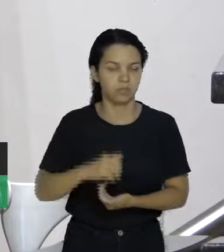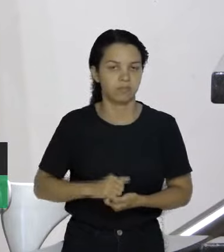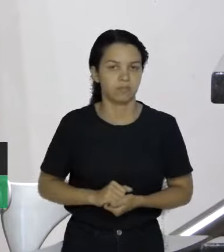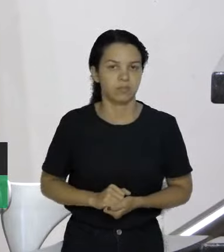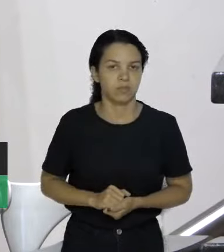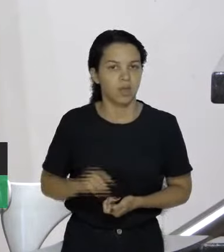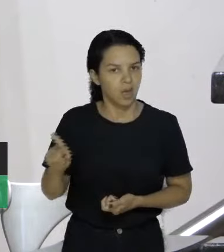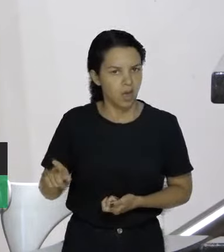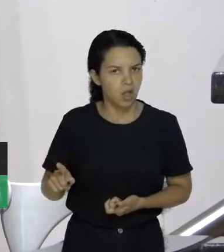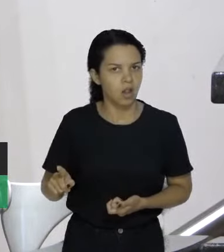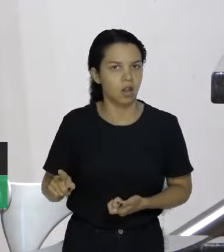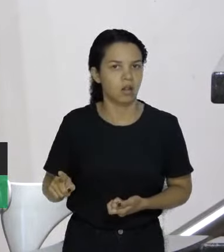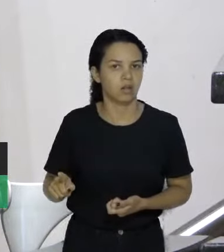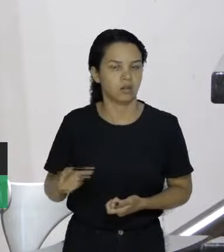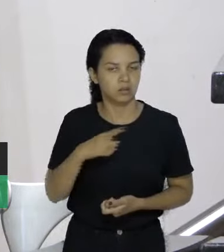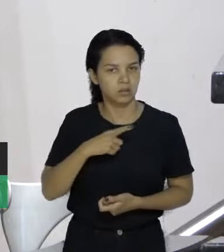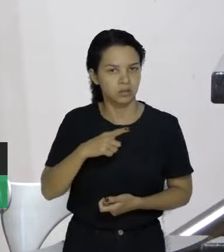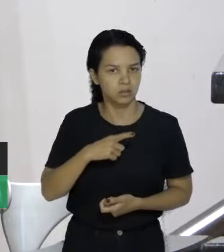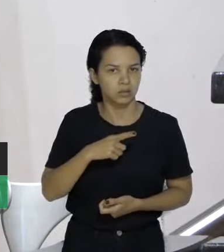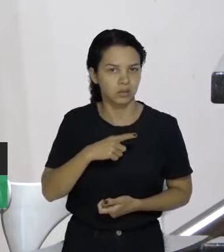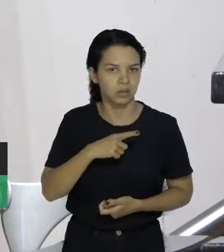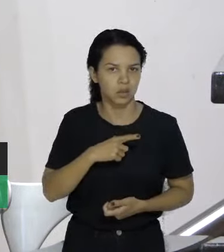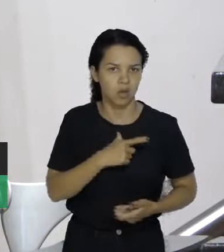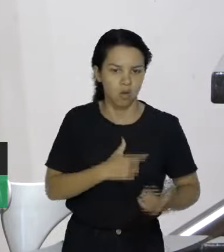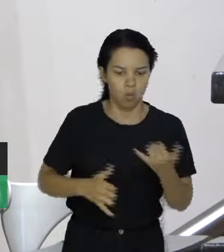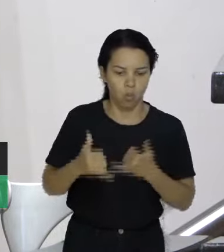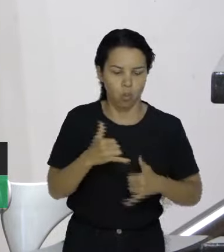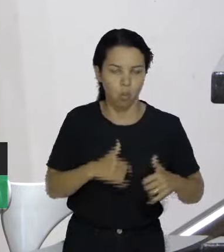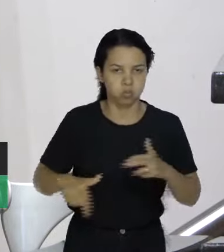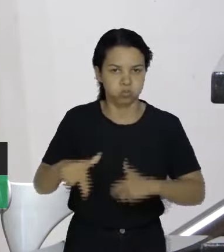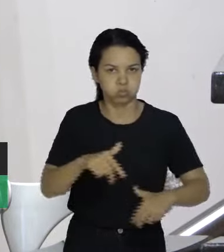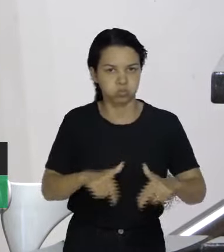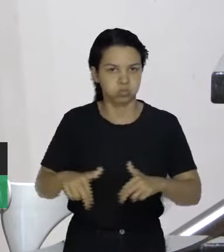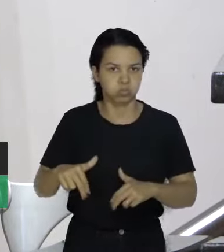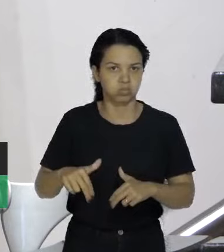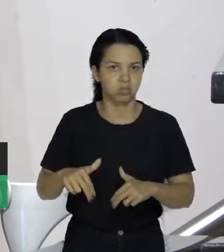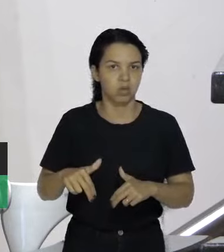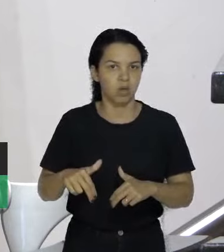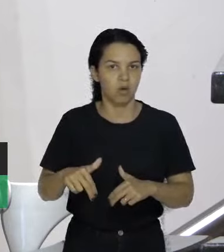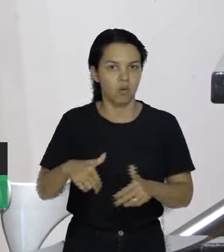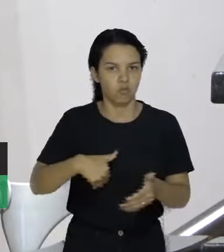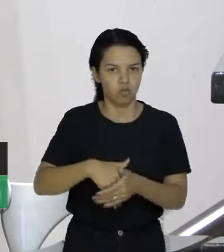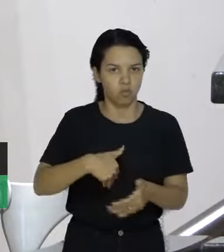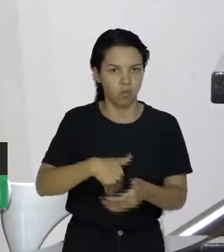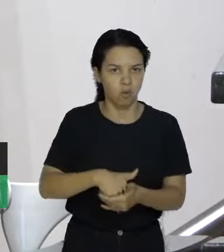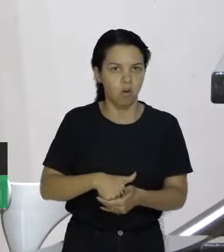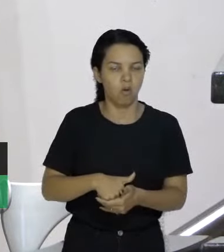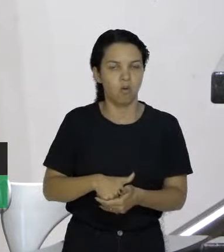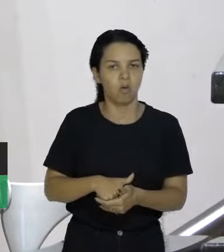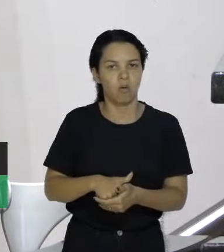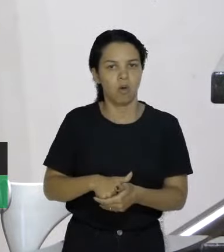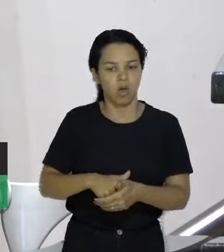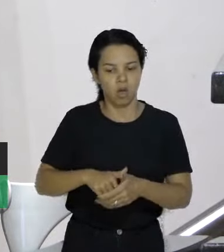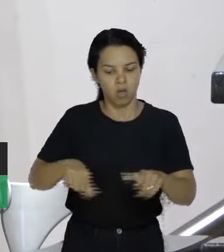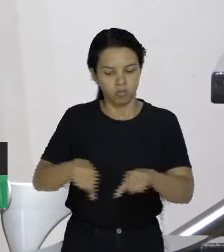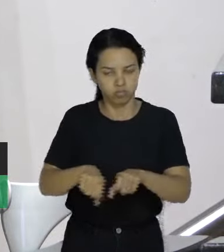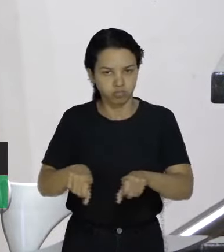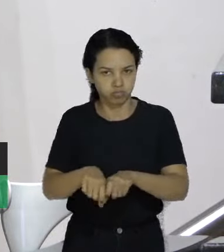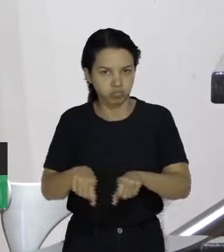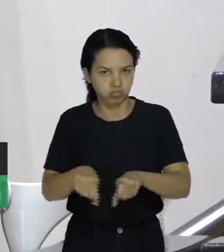futebol por mais de uma década foi sinônimo de força nas águas linda e posteriormente